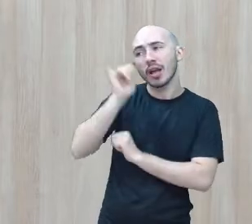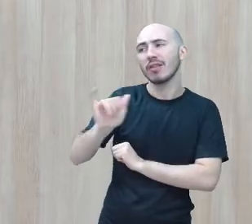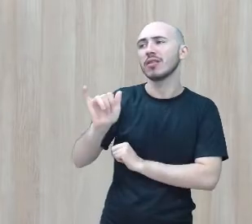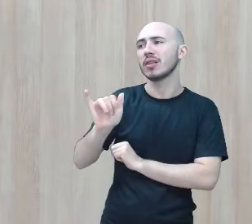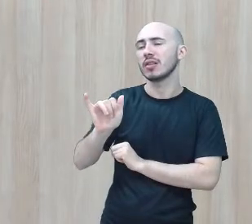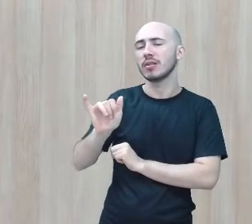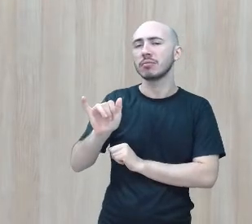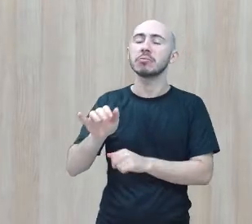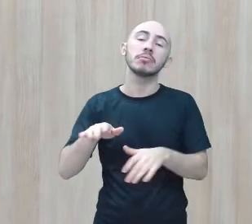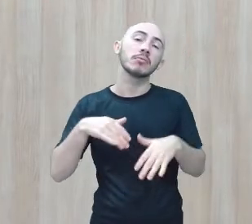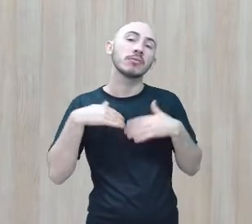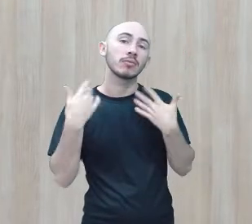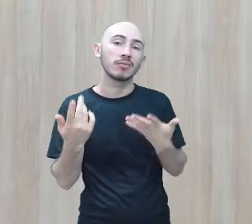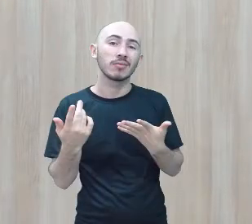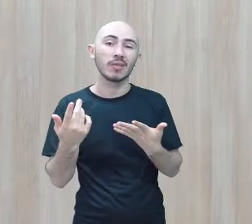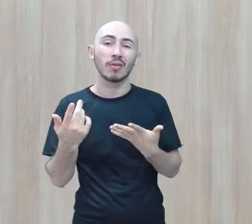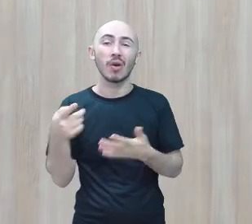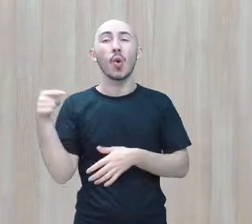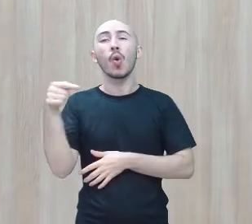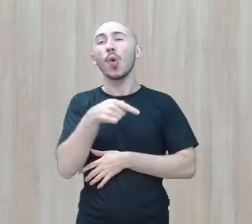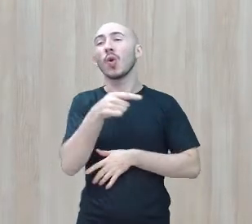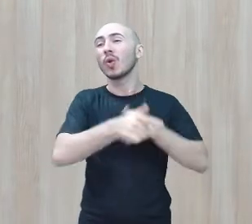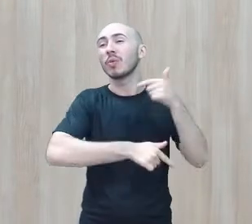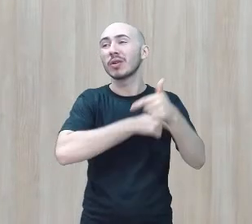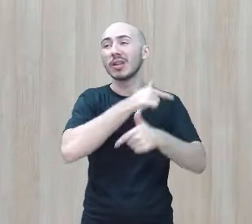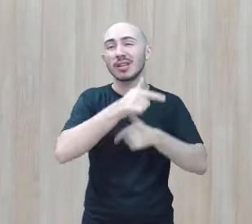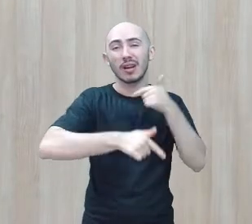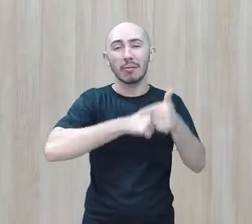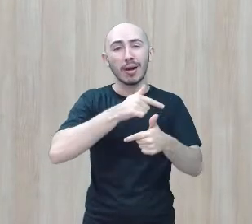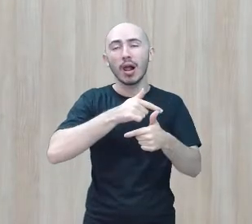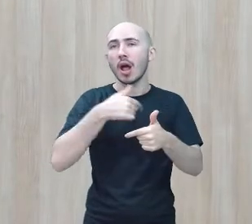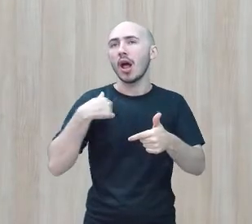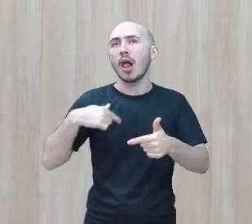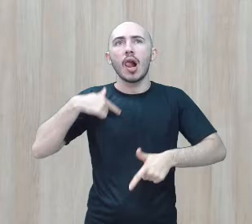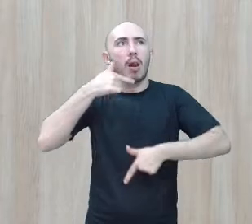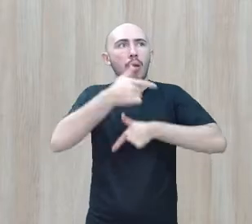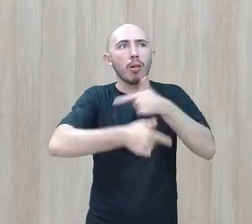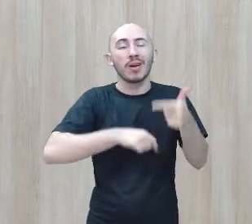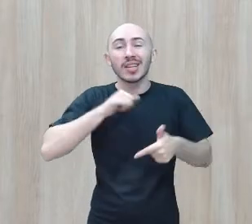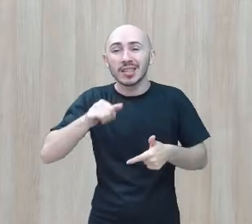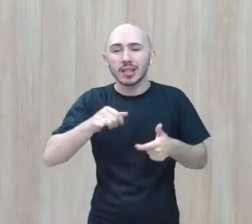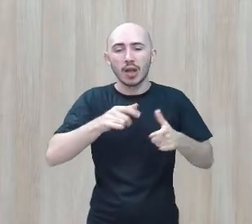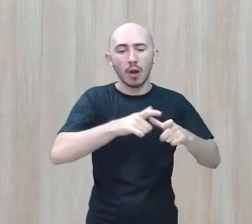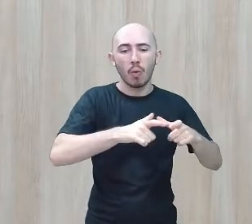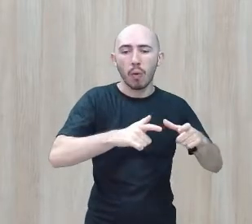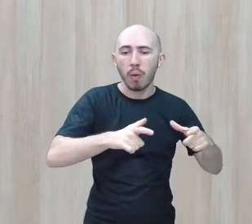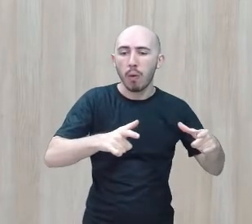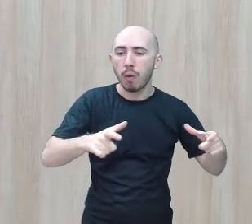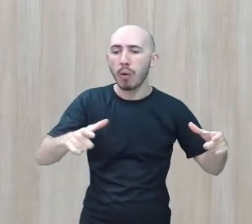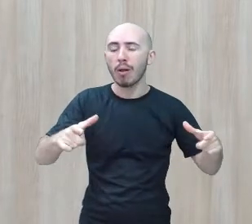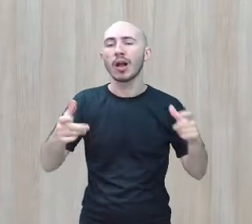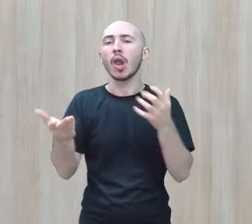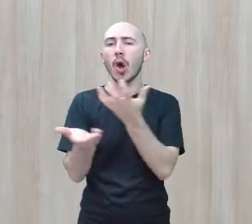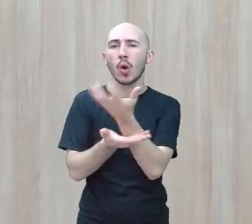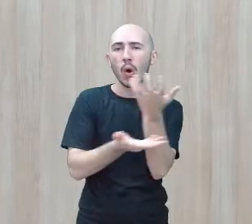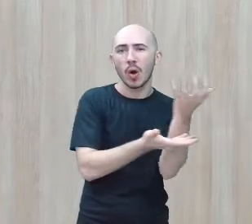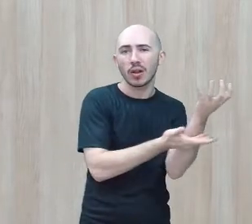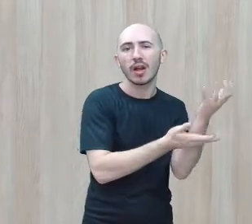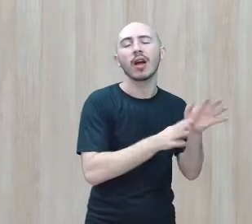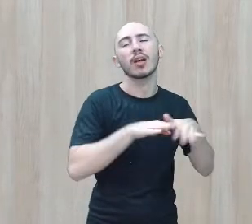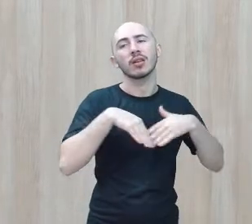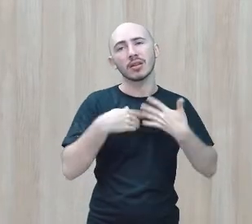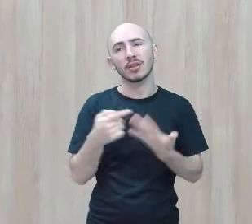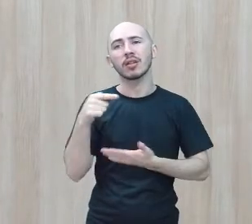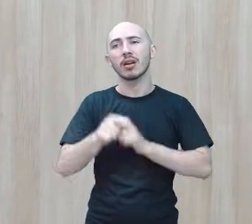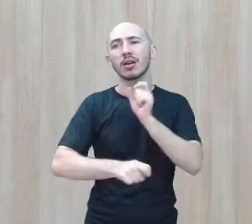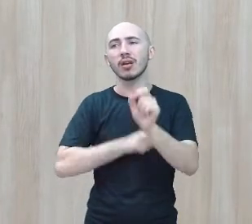coisa, eles ganham, professora, por hectares que forem cortados. E aí vai ser mais rápido. Também estou vendo aí uma